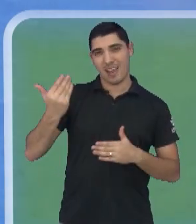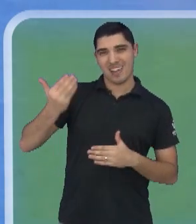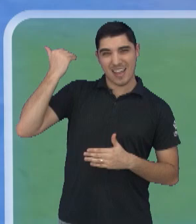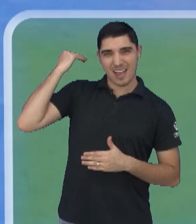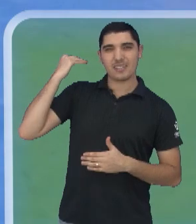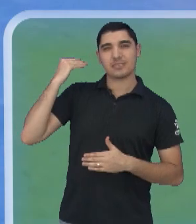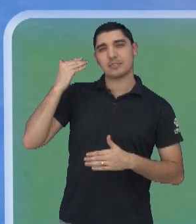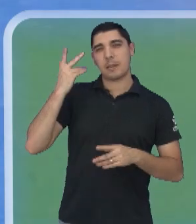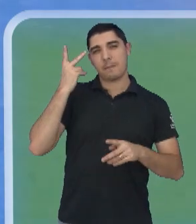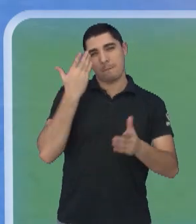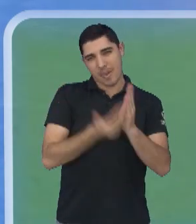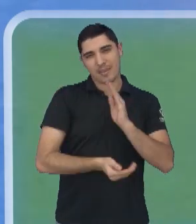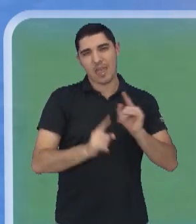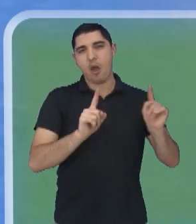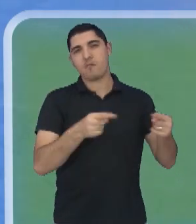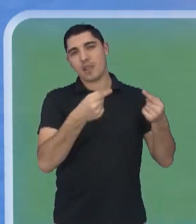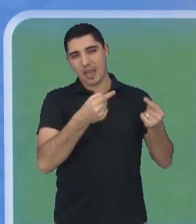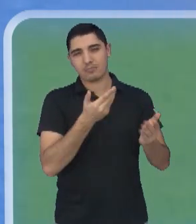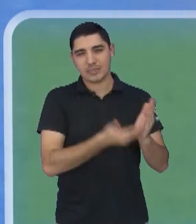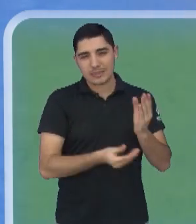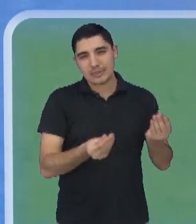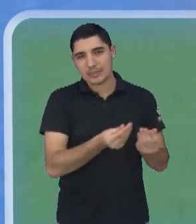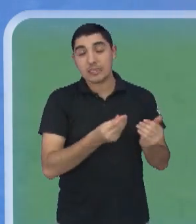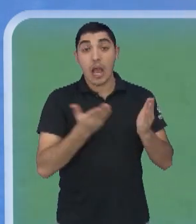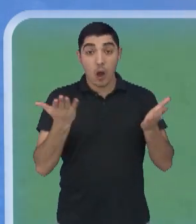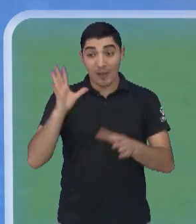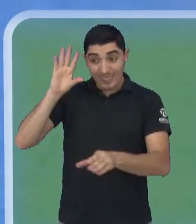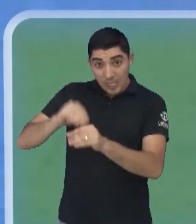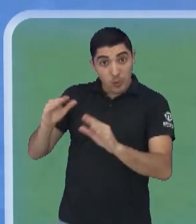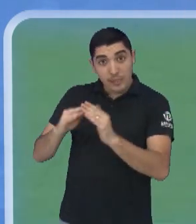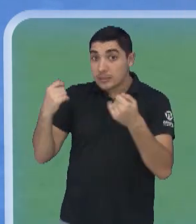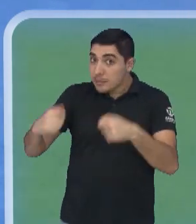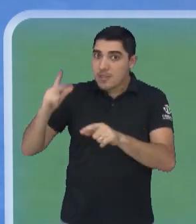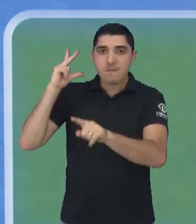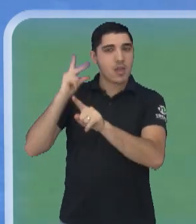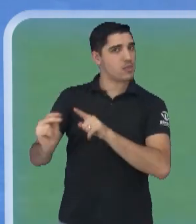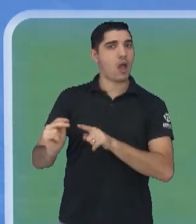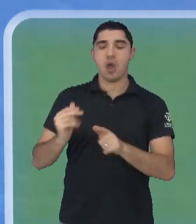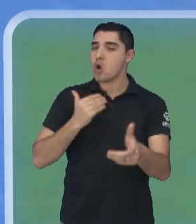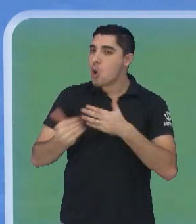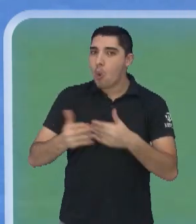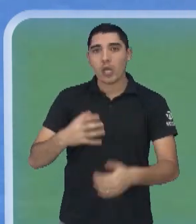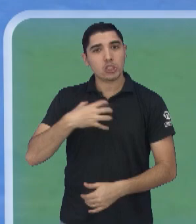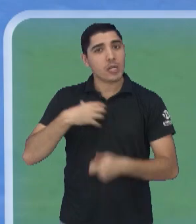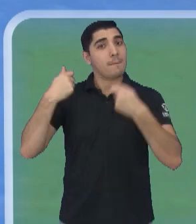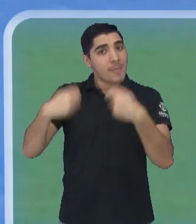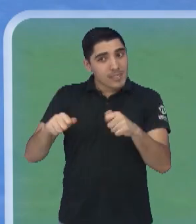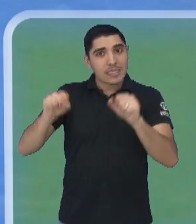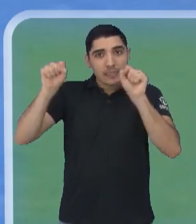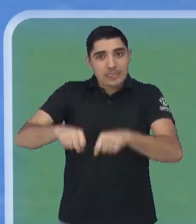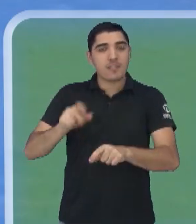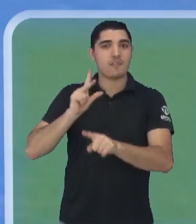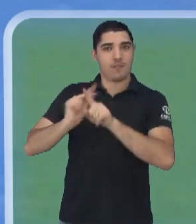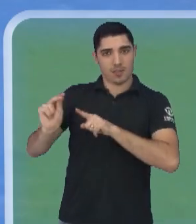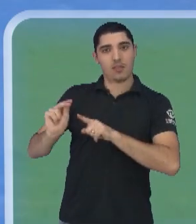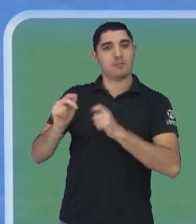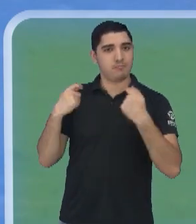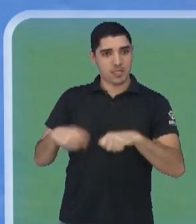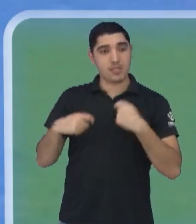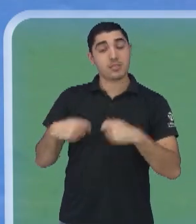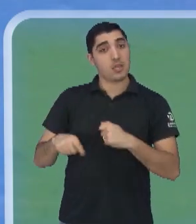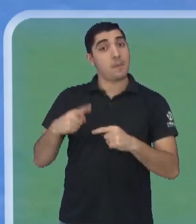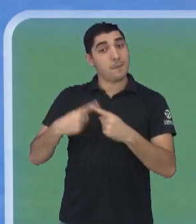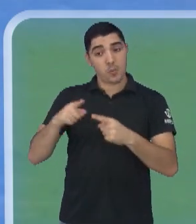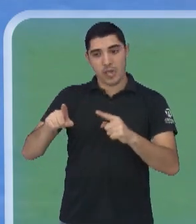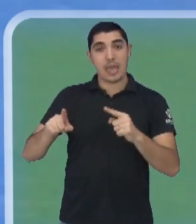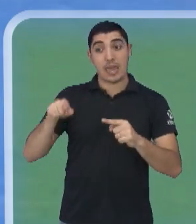título e nós precisamos já buscar a primeira vitória em casa de qualquer maneira. O Sport Futuro é um time muito novo, jogadores habilidosos, um time que marca